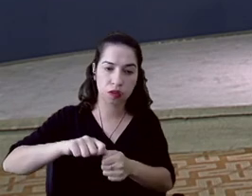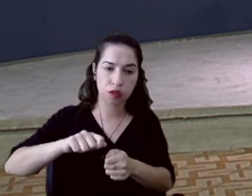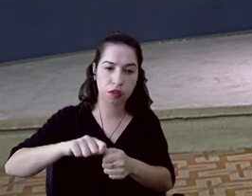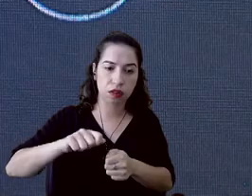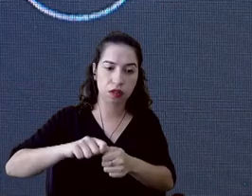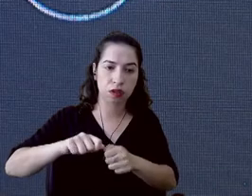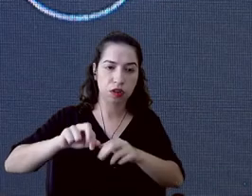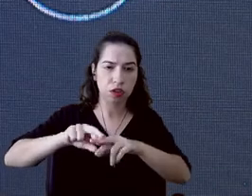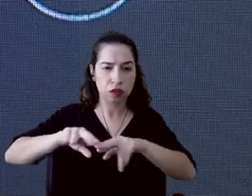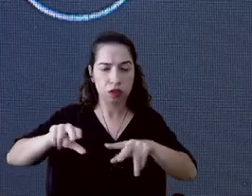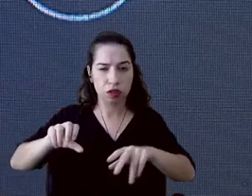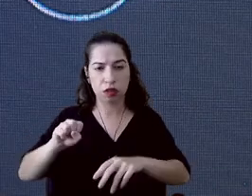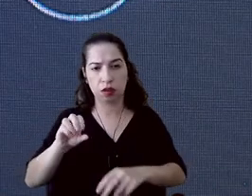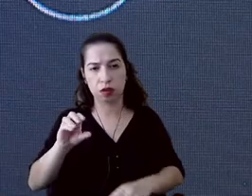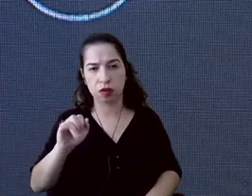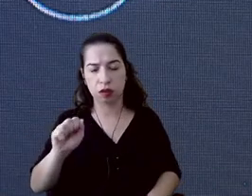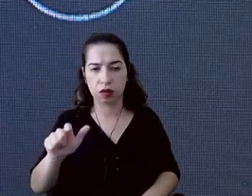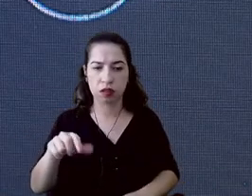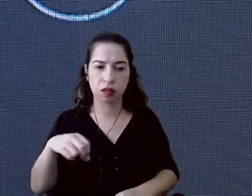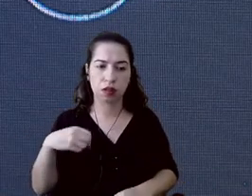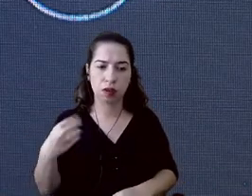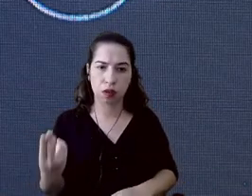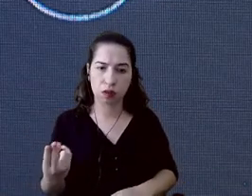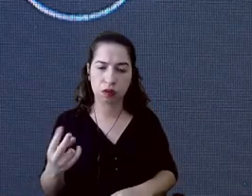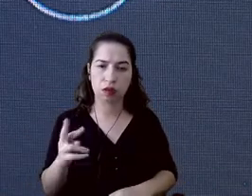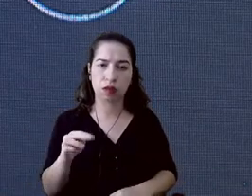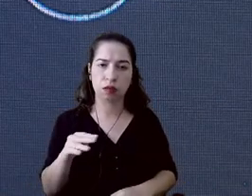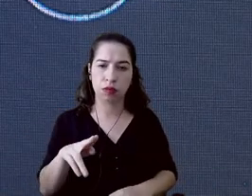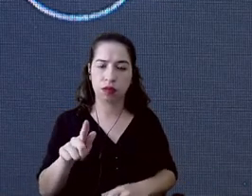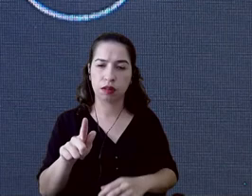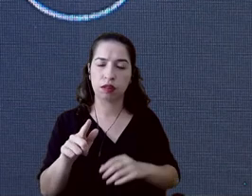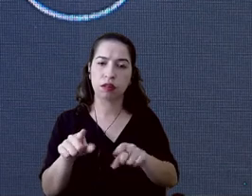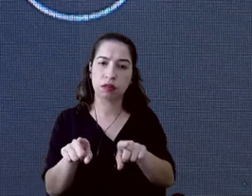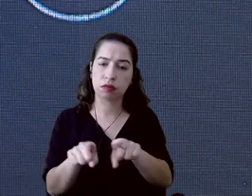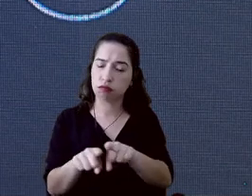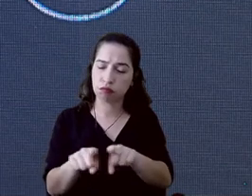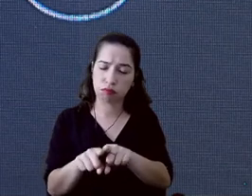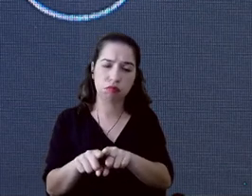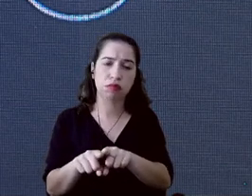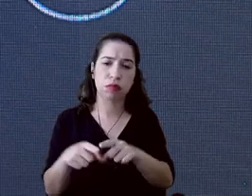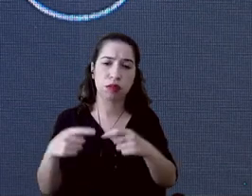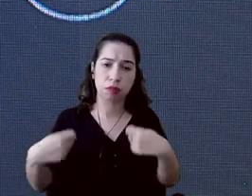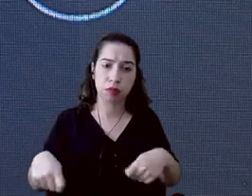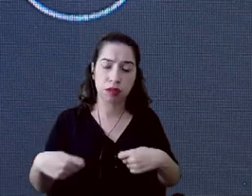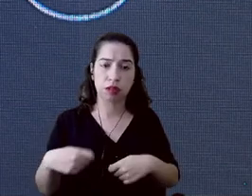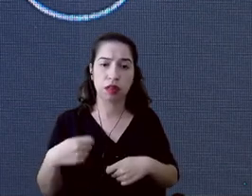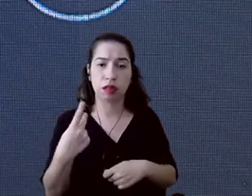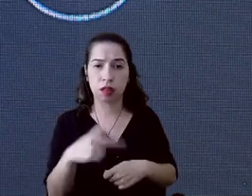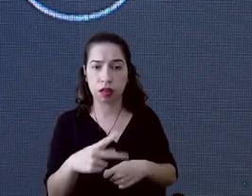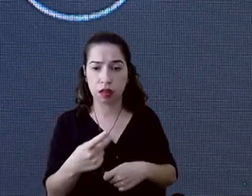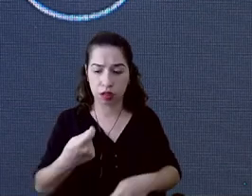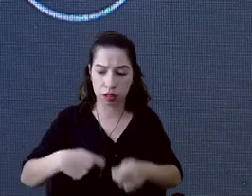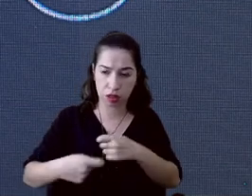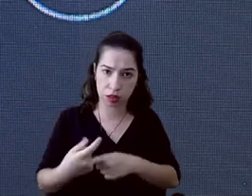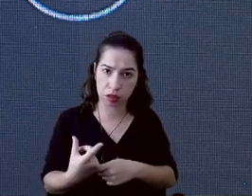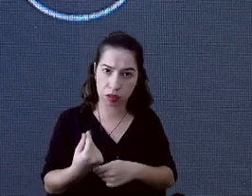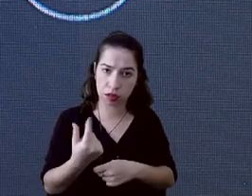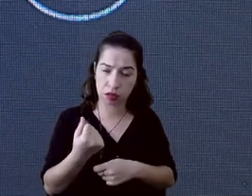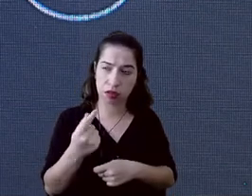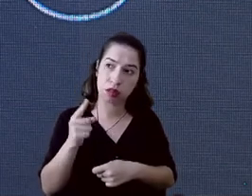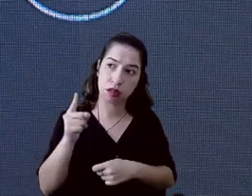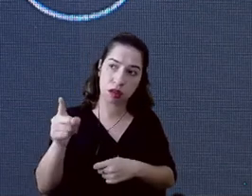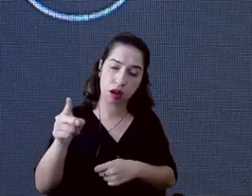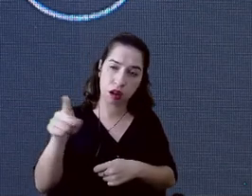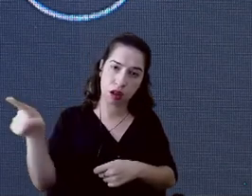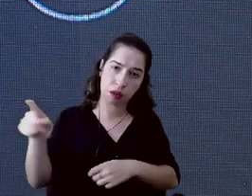ou seja uma empresa streaming é eles vão precisar monetizar sua receita nos países que não são